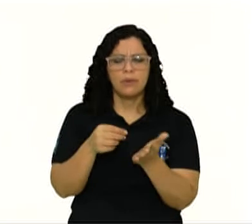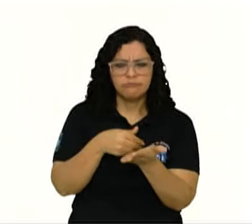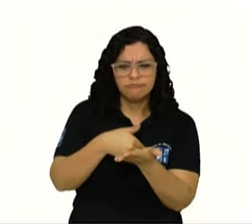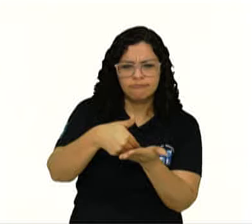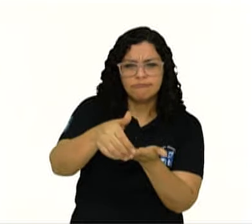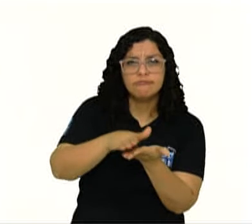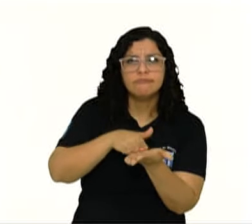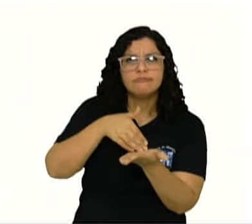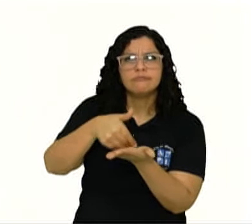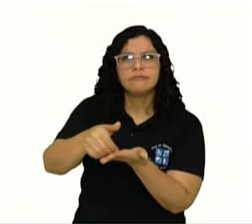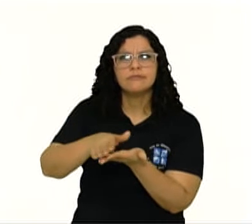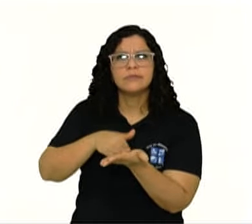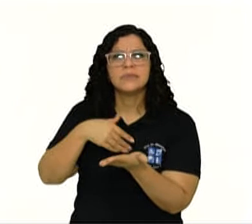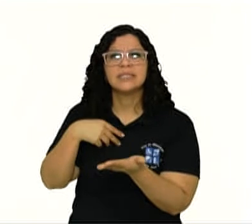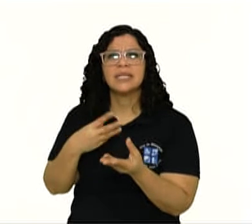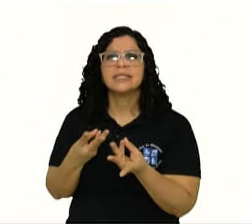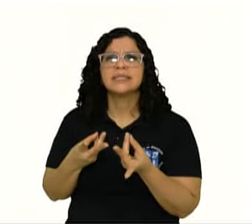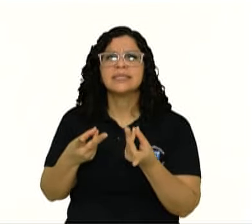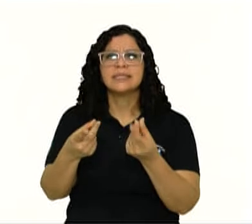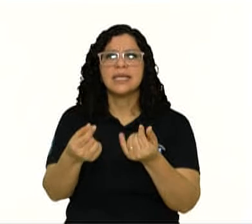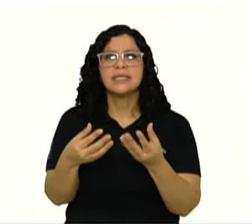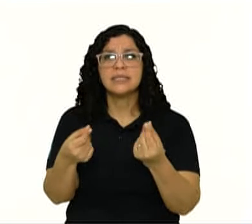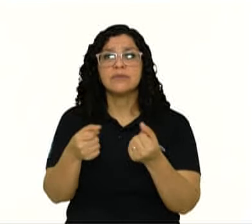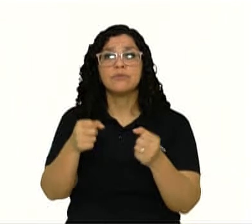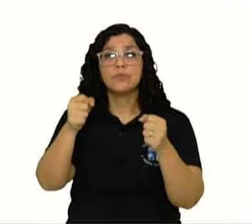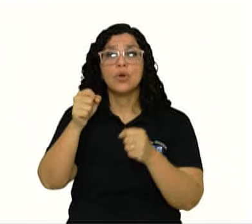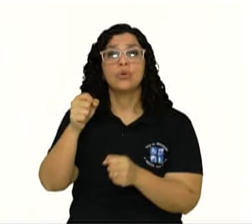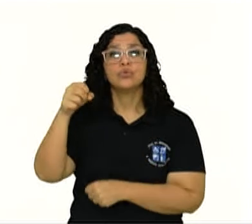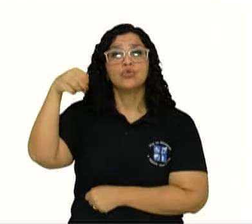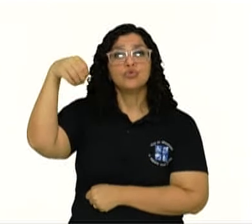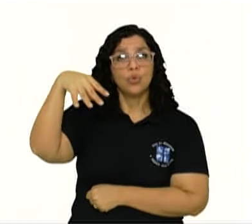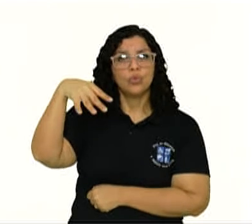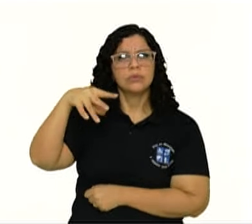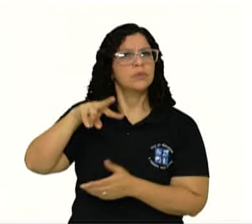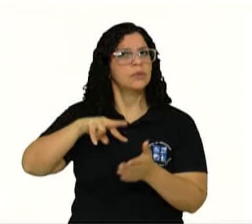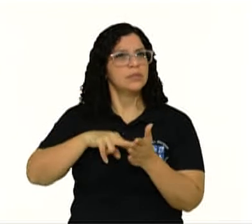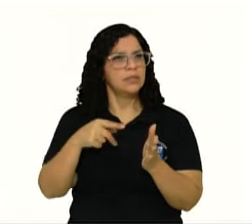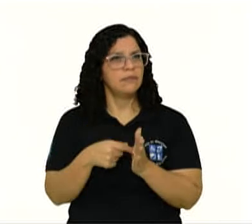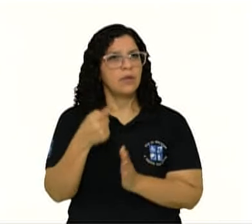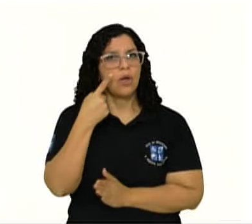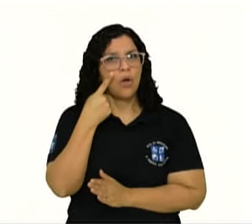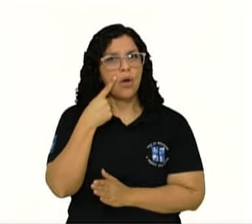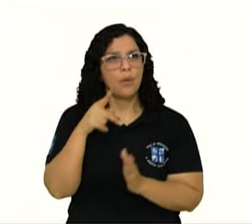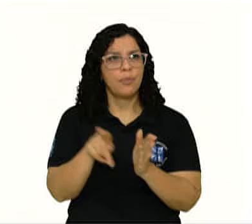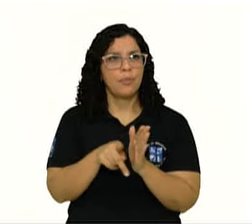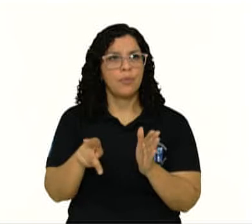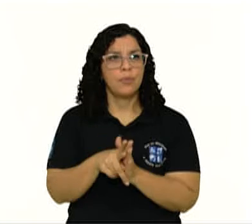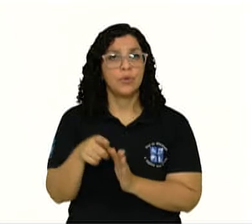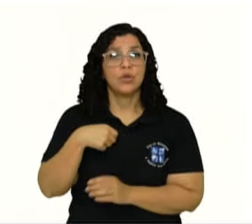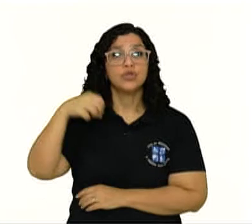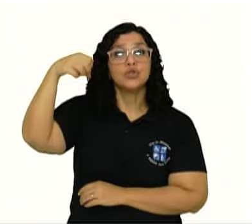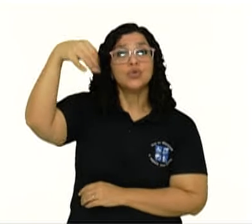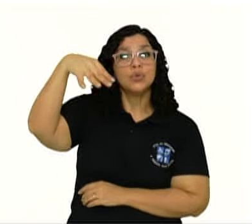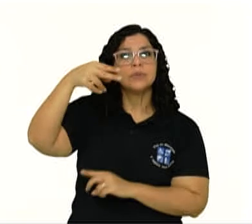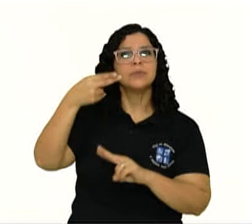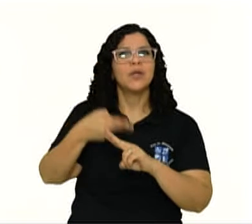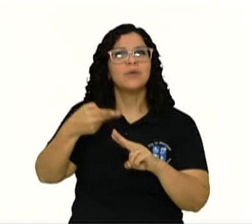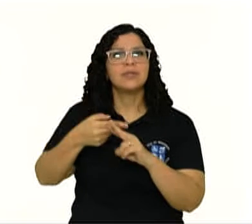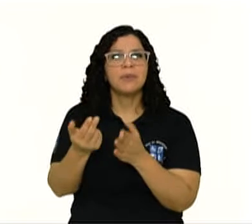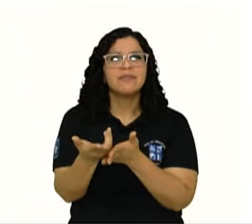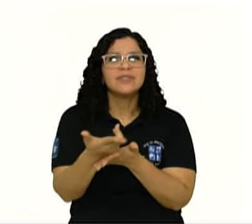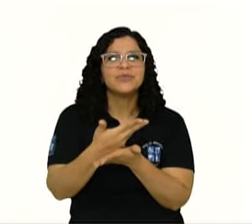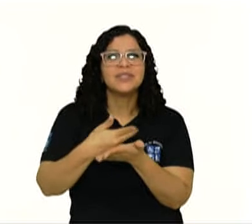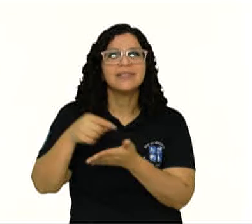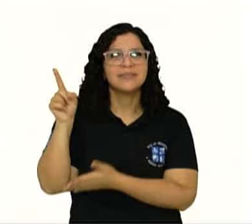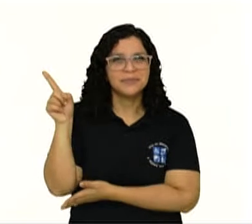camada de emulsão sensível à luz. Então, olha que complexo. Aqui ela utiliza a luz para fazer a